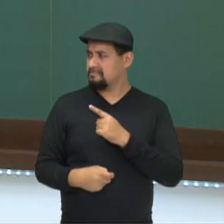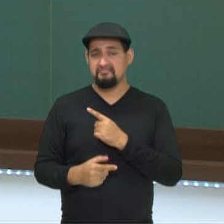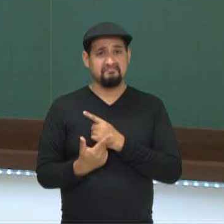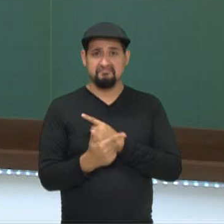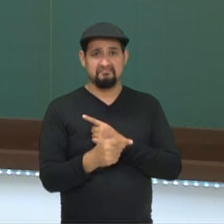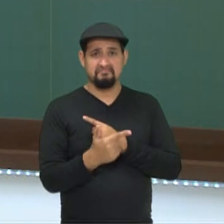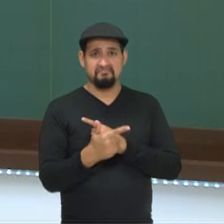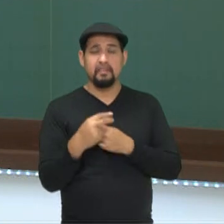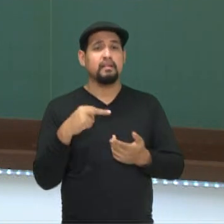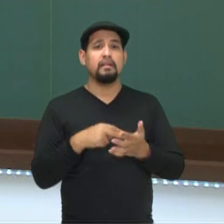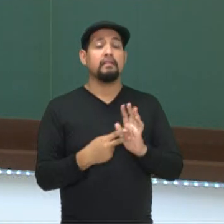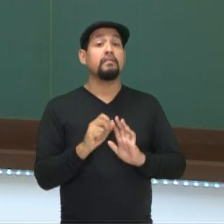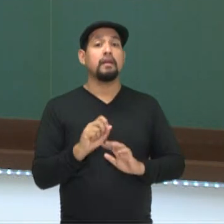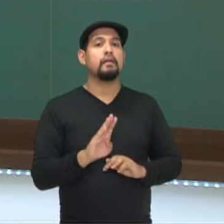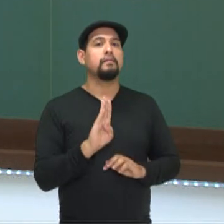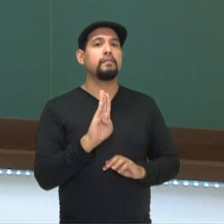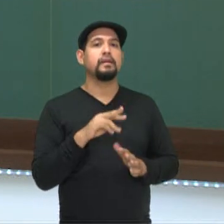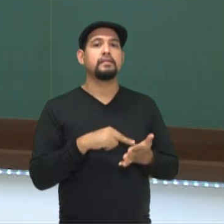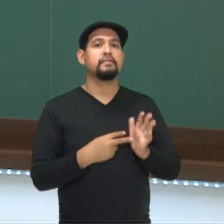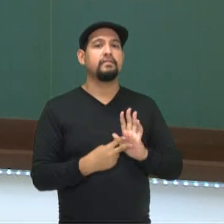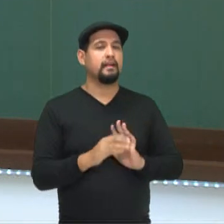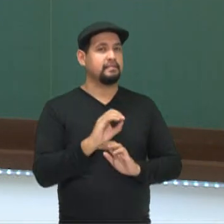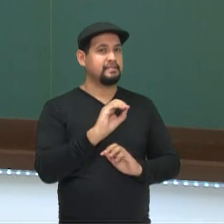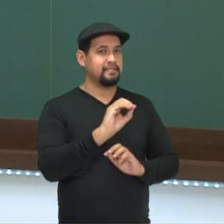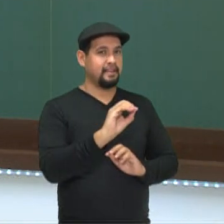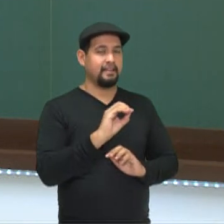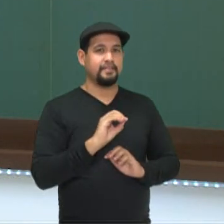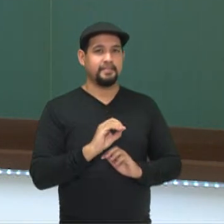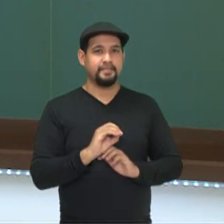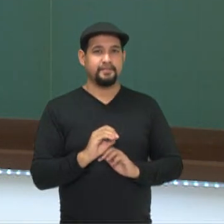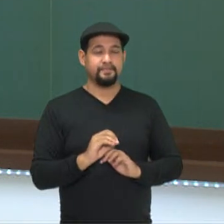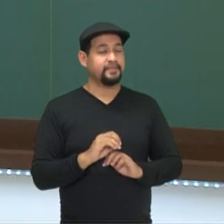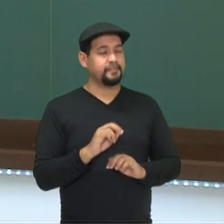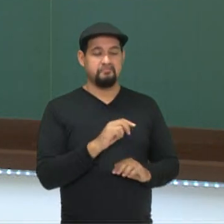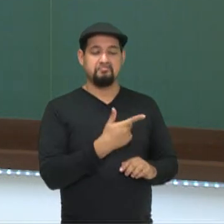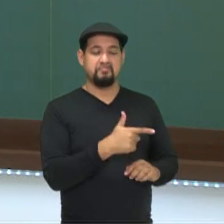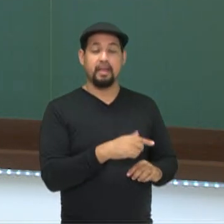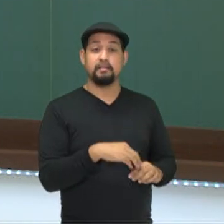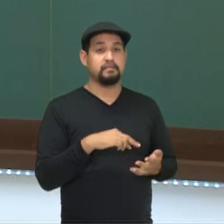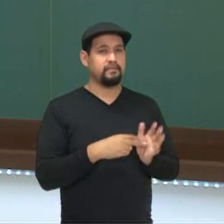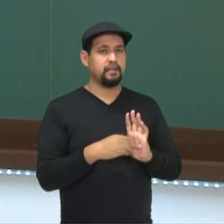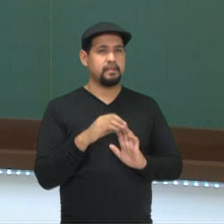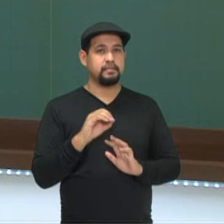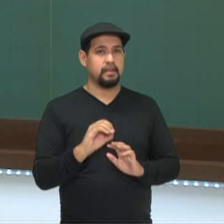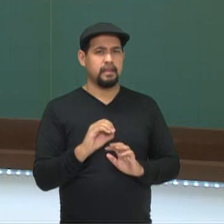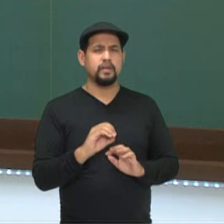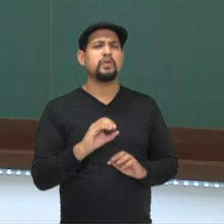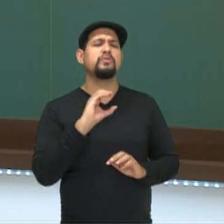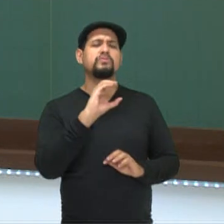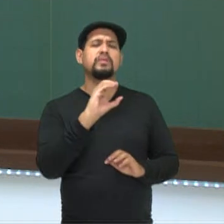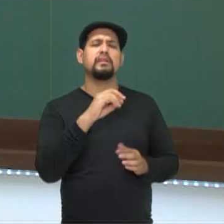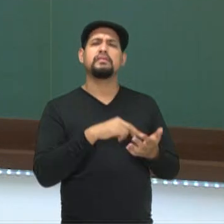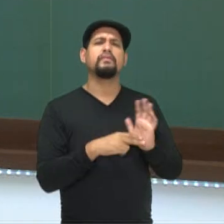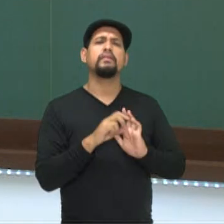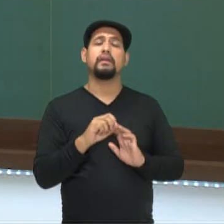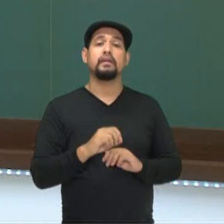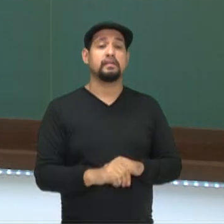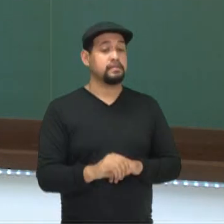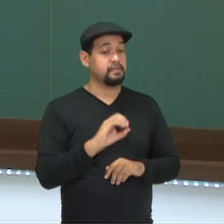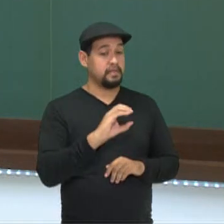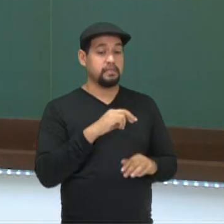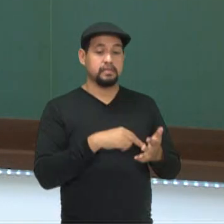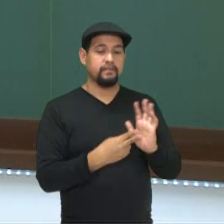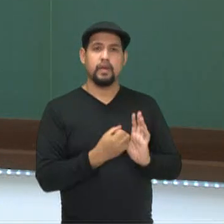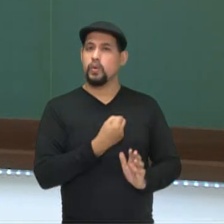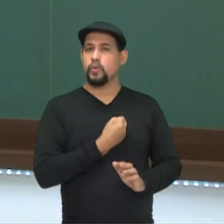Não. Então, significa que o b vale 0. Ele não está ali, é 0. E o c quanto vale? C é um número